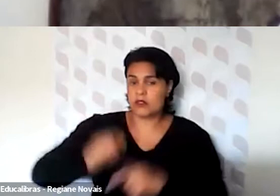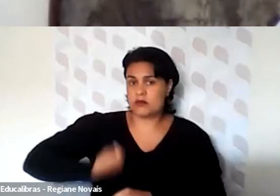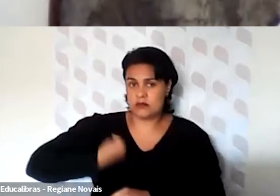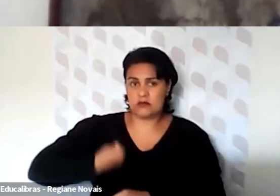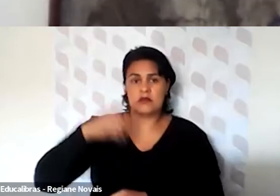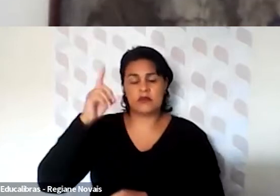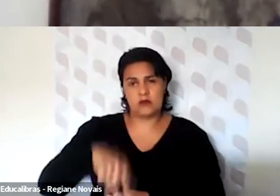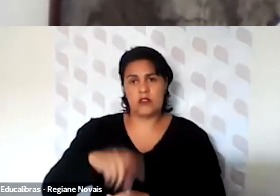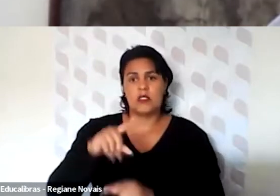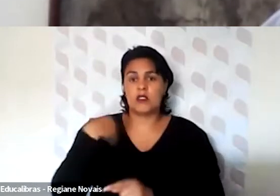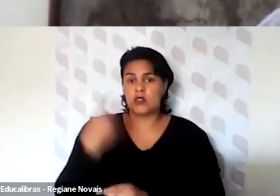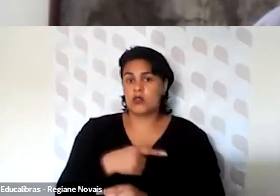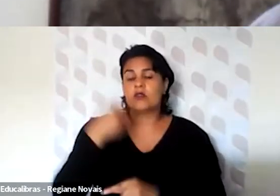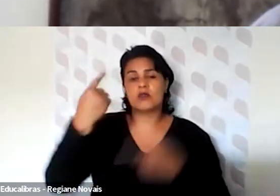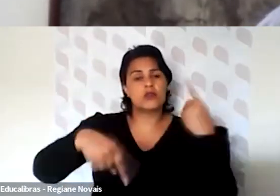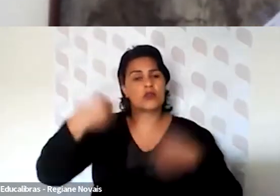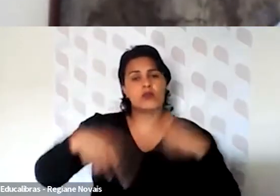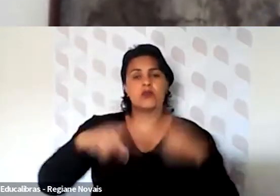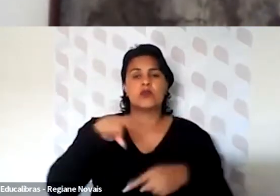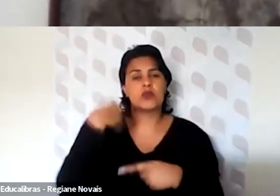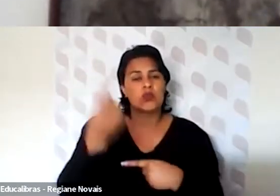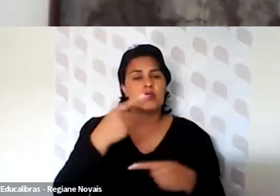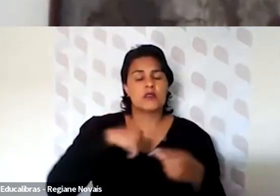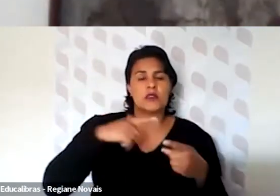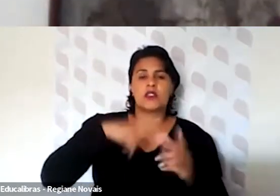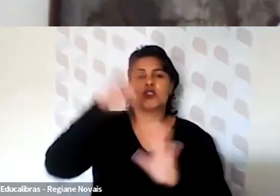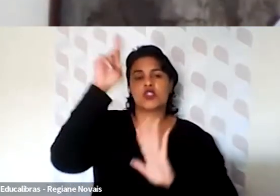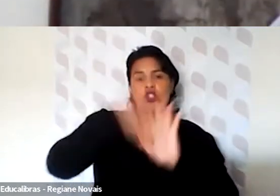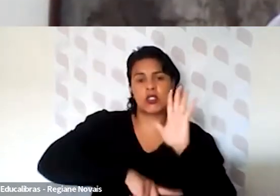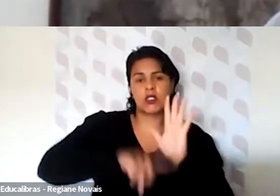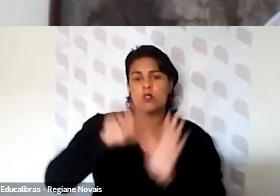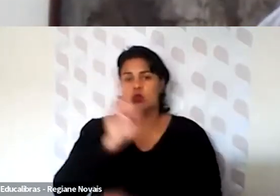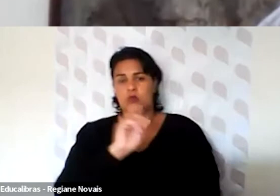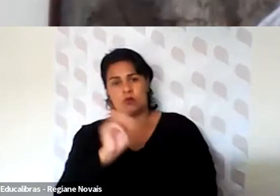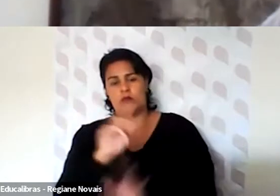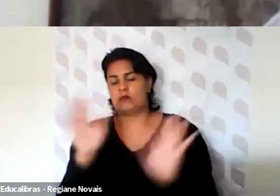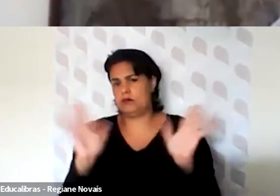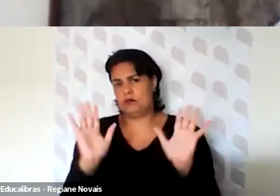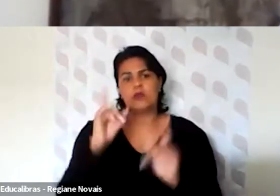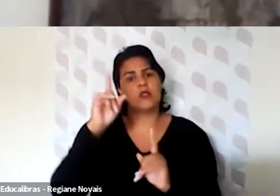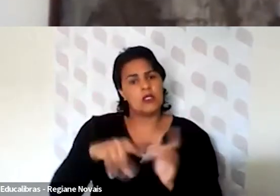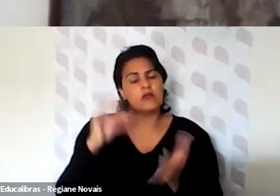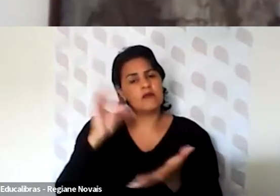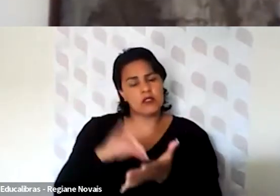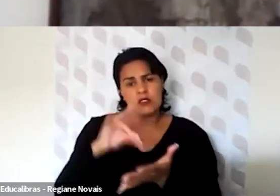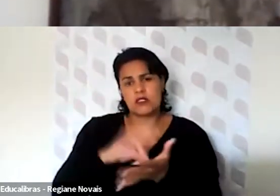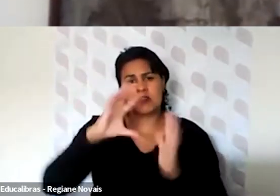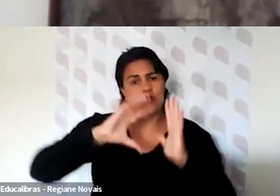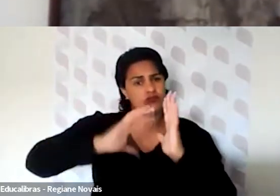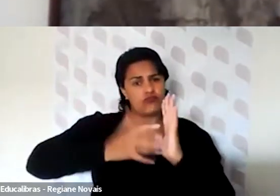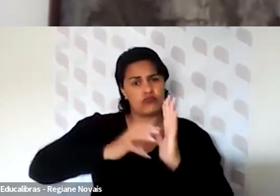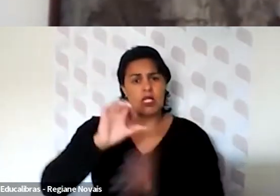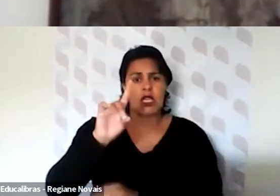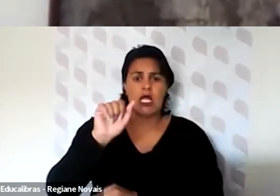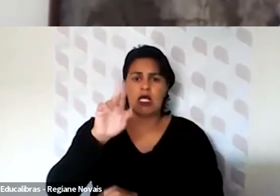uma posição de que nós temos o direito de produzir morte. Não. Isso é um dado, nós temos que saber crescer produzindo vida, nós temos que